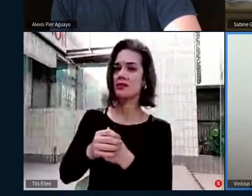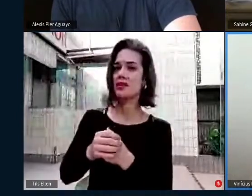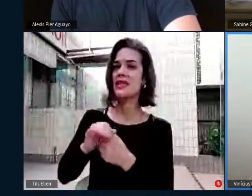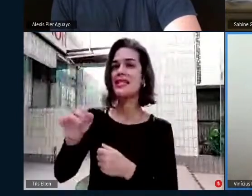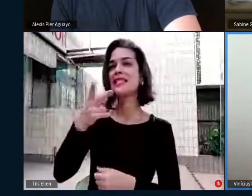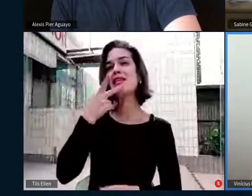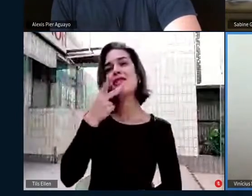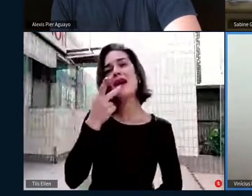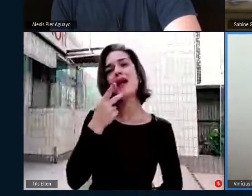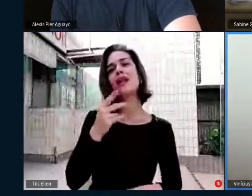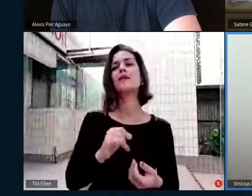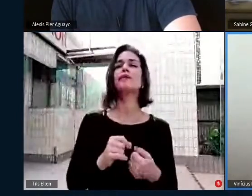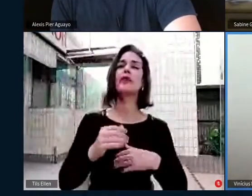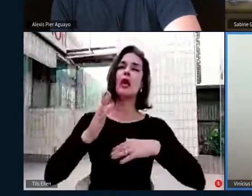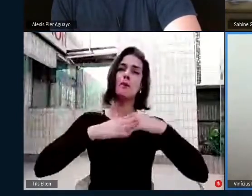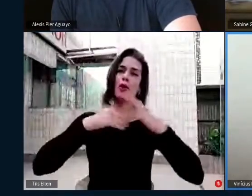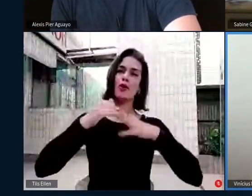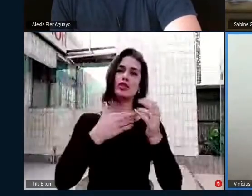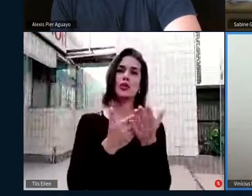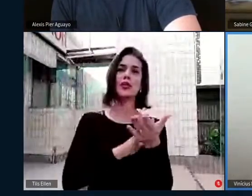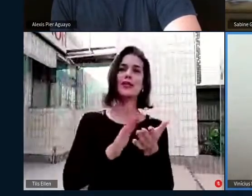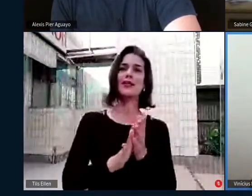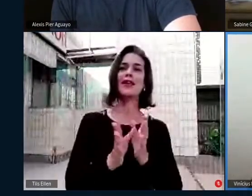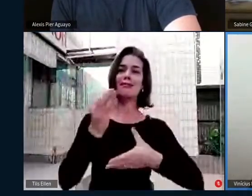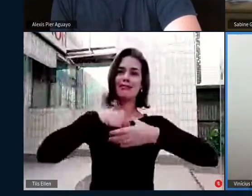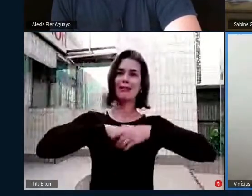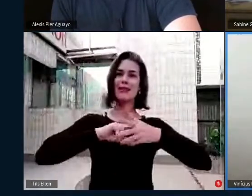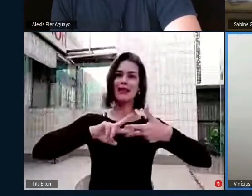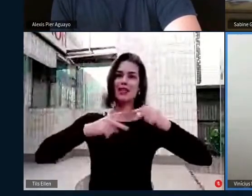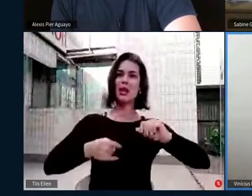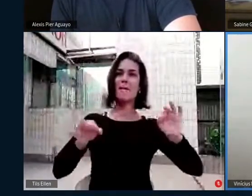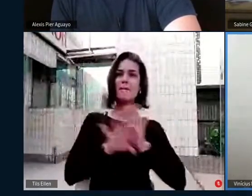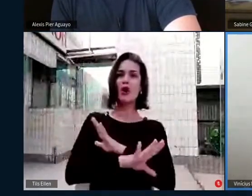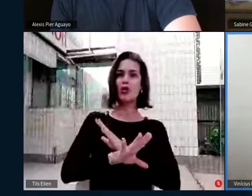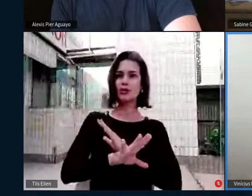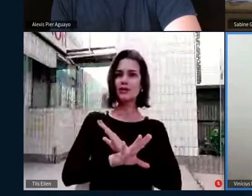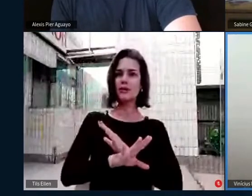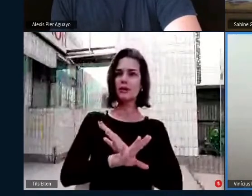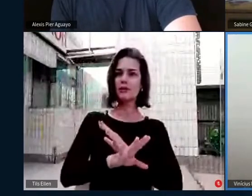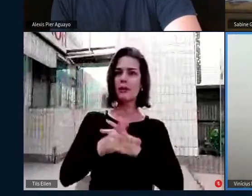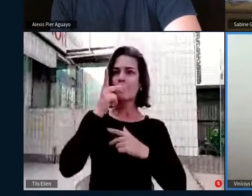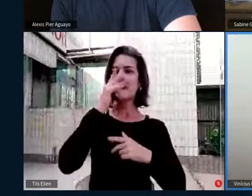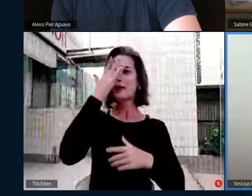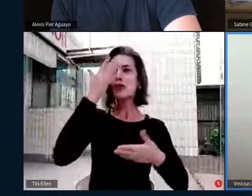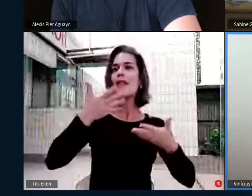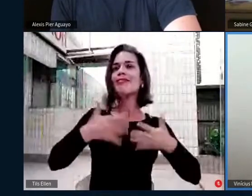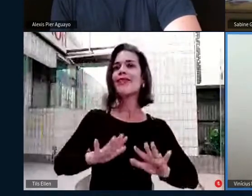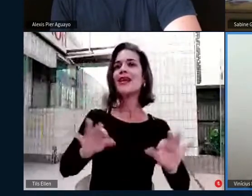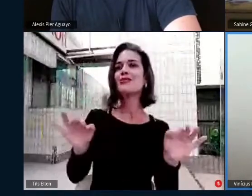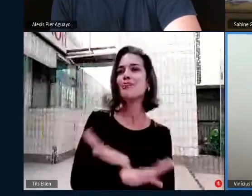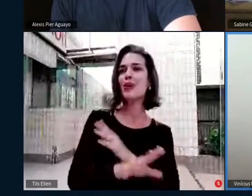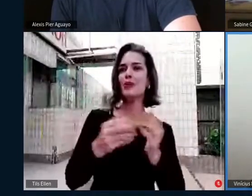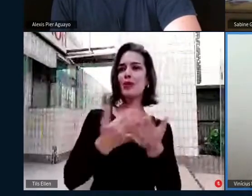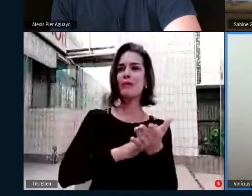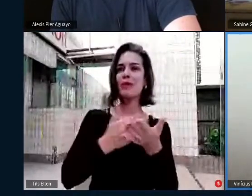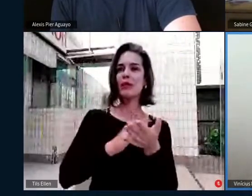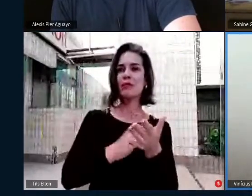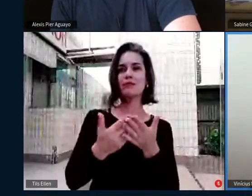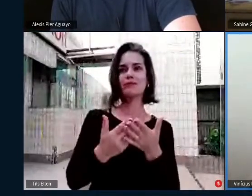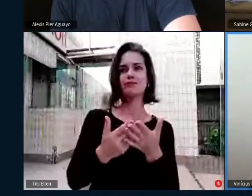intérprete tem uma predisposição cognitiva inata, nós estamos retomando uma concepção mais antiga que